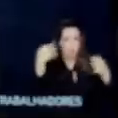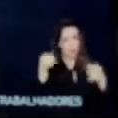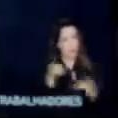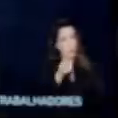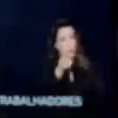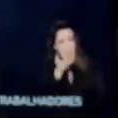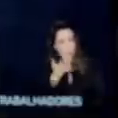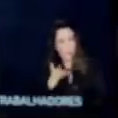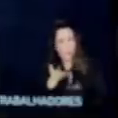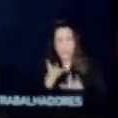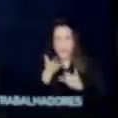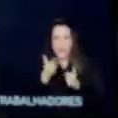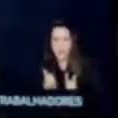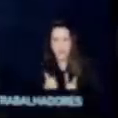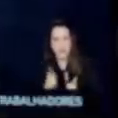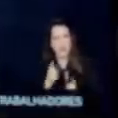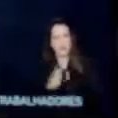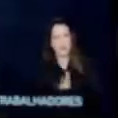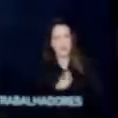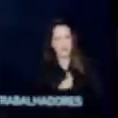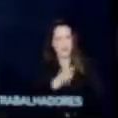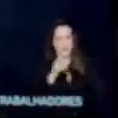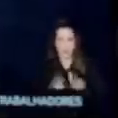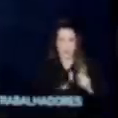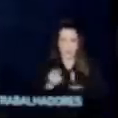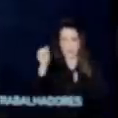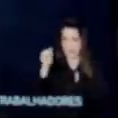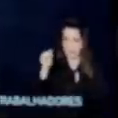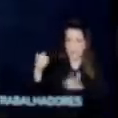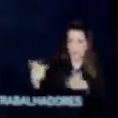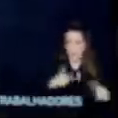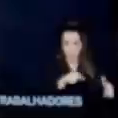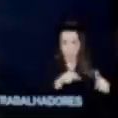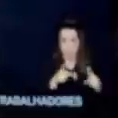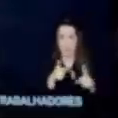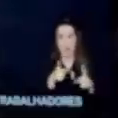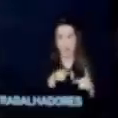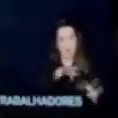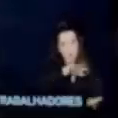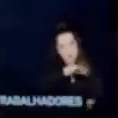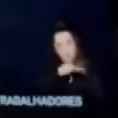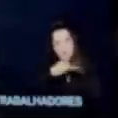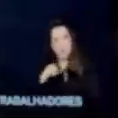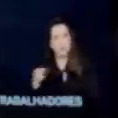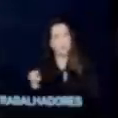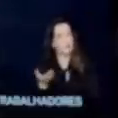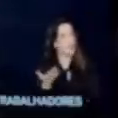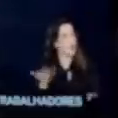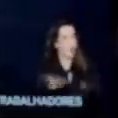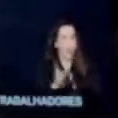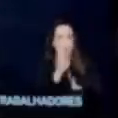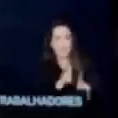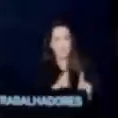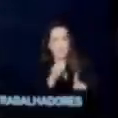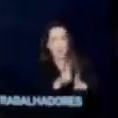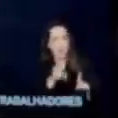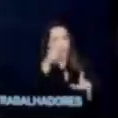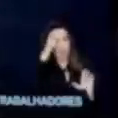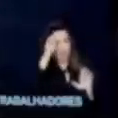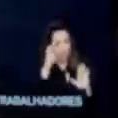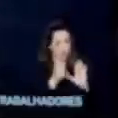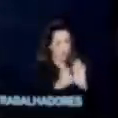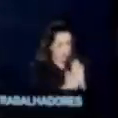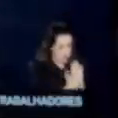para melhorar a vida do povo trabalhador, sobretudo nesse mundo digitalizado em que a inteligência